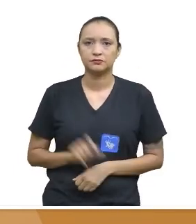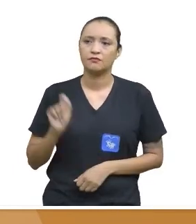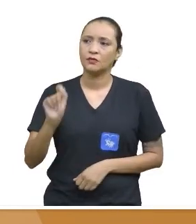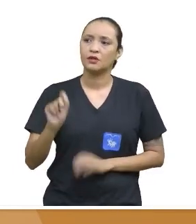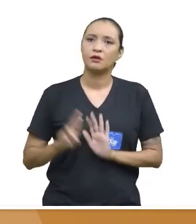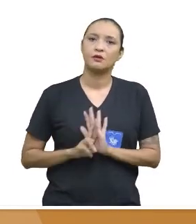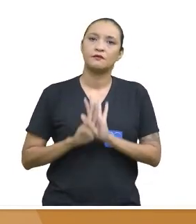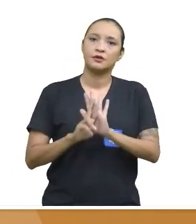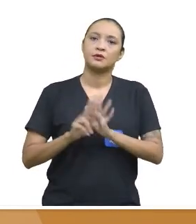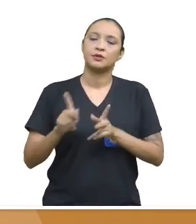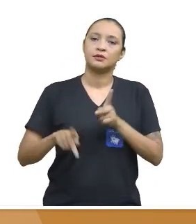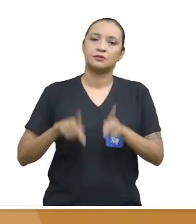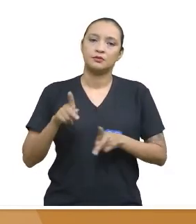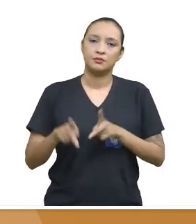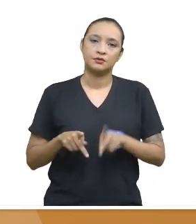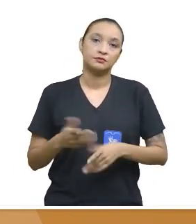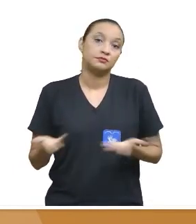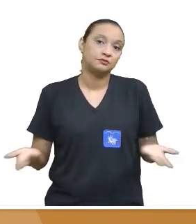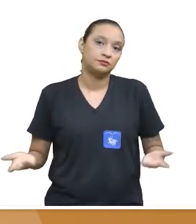povo?